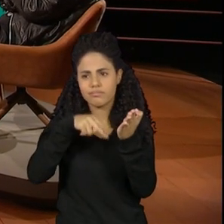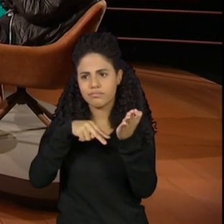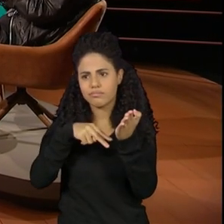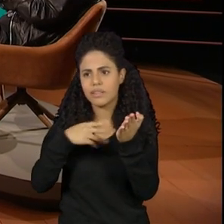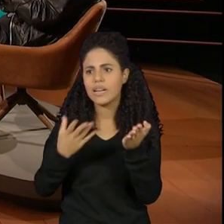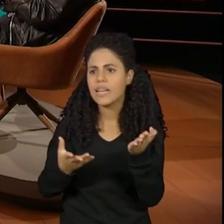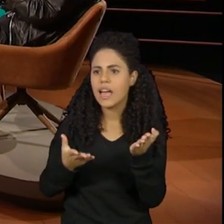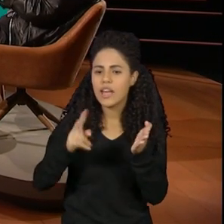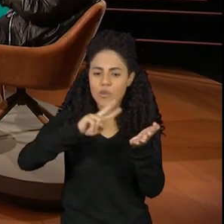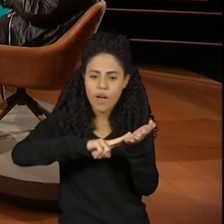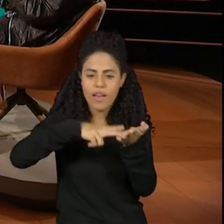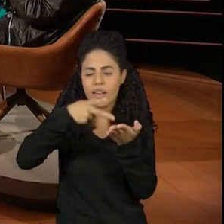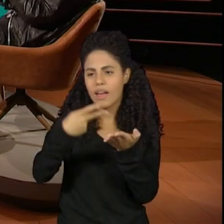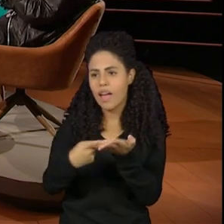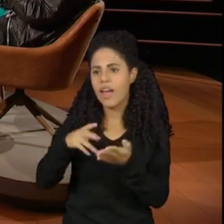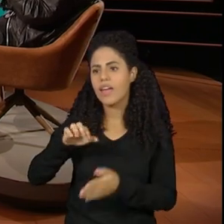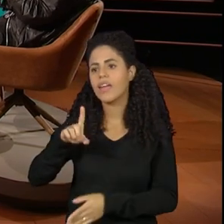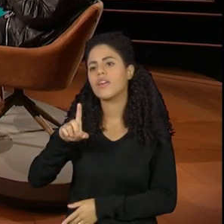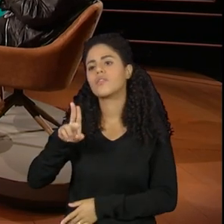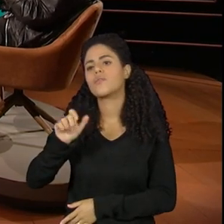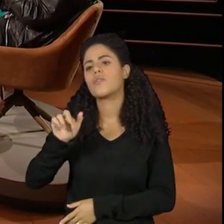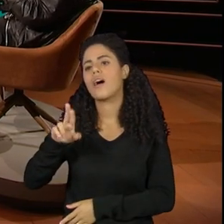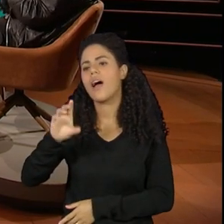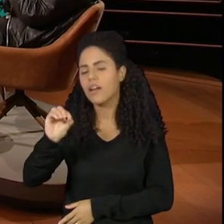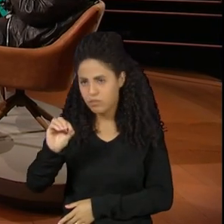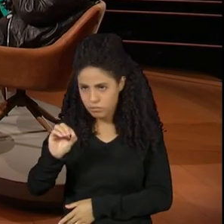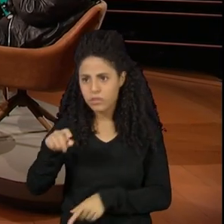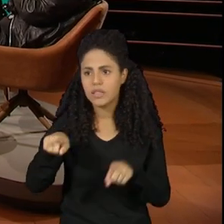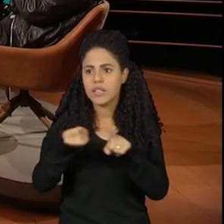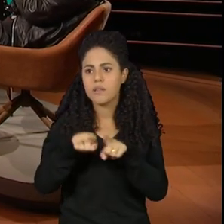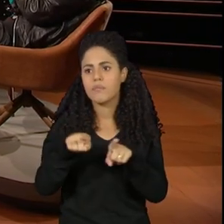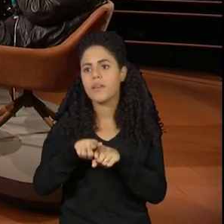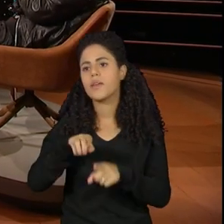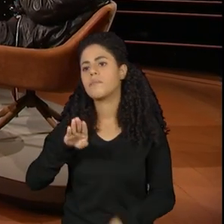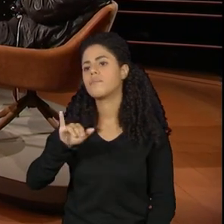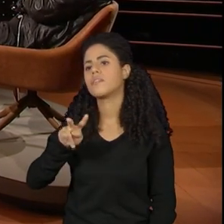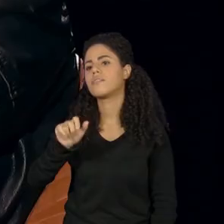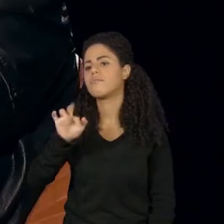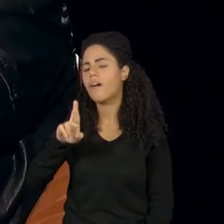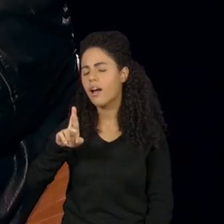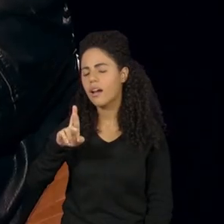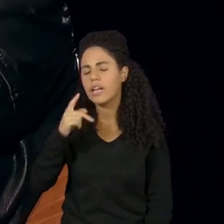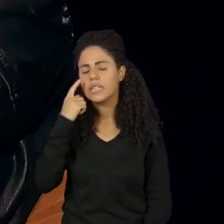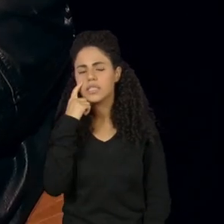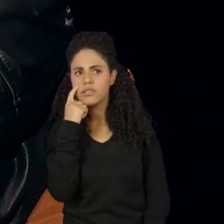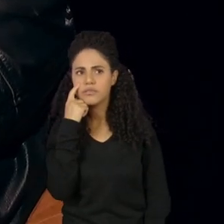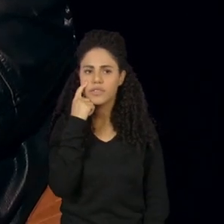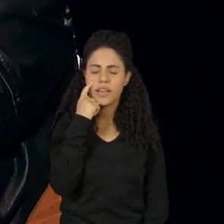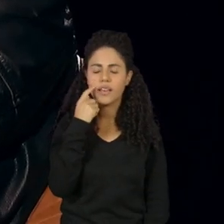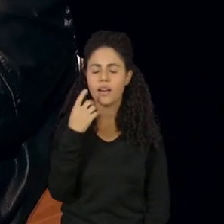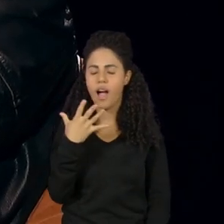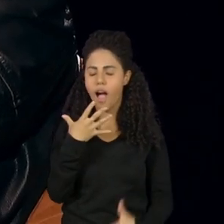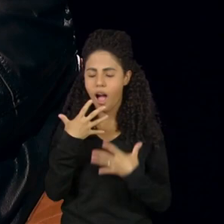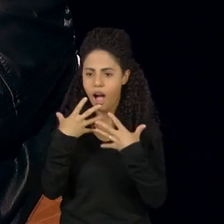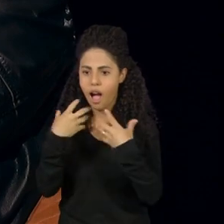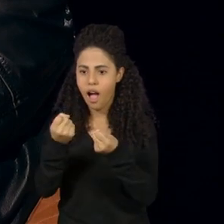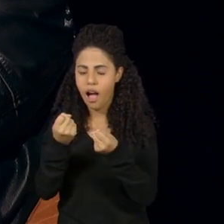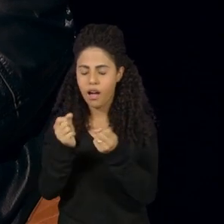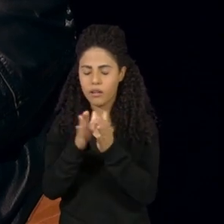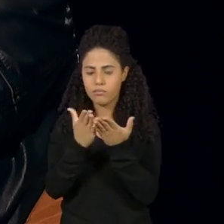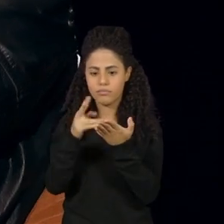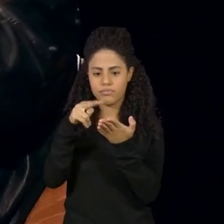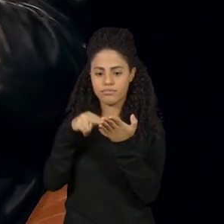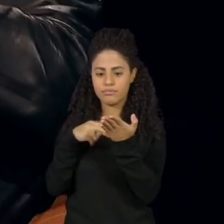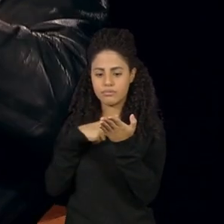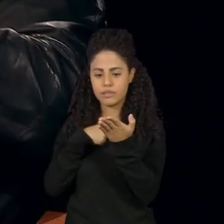com tradução do Eduardo Bueno e com supervisão do Bivar, né? E ali eu fiquei encantado, porque, puta,